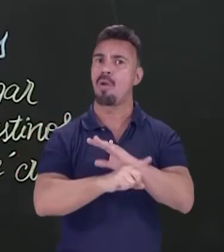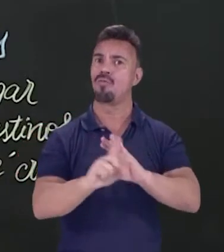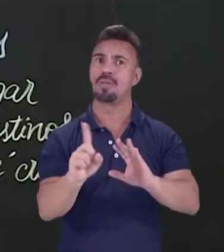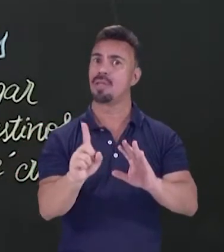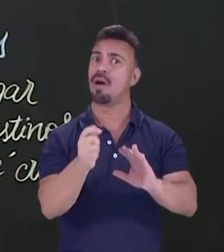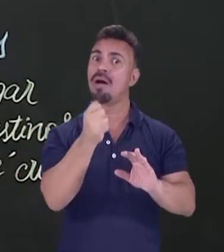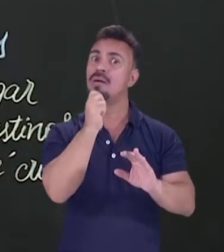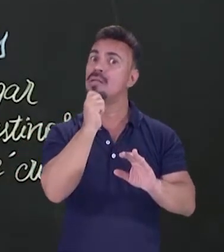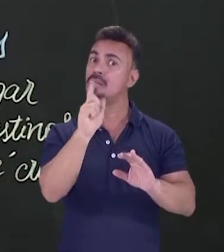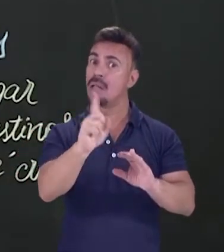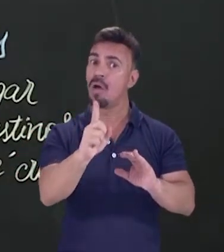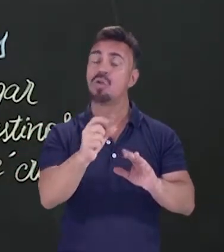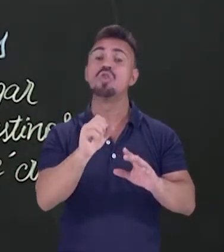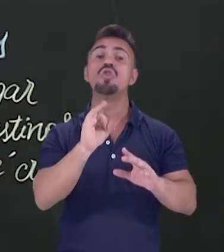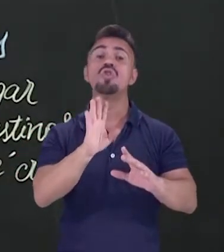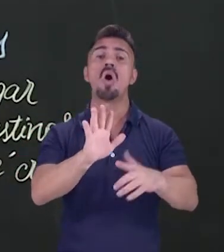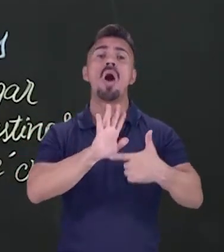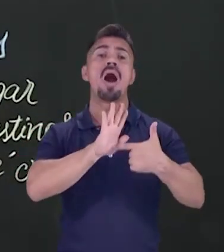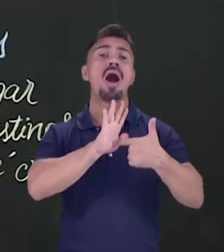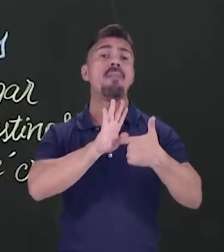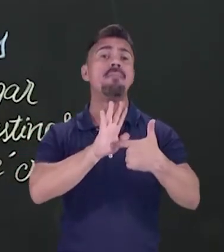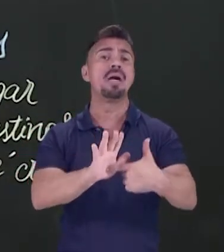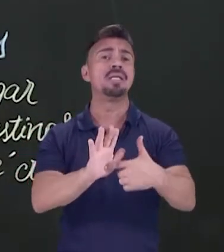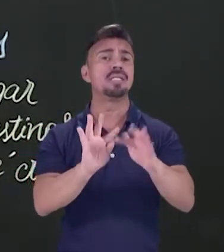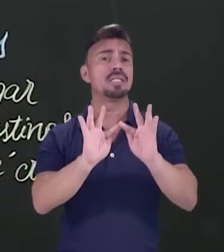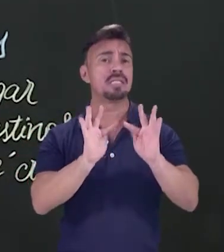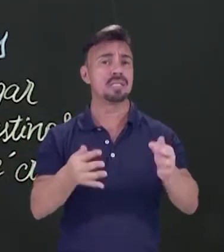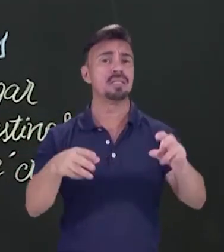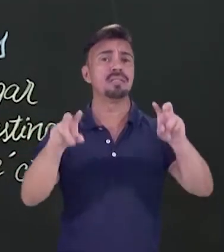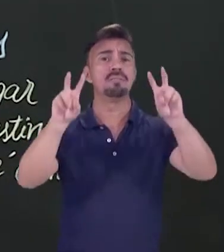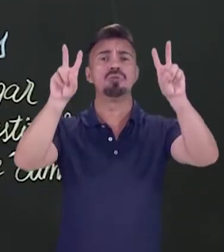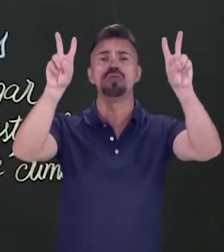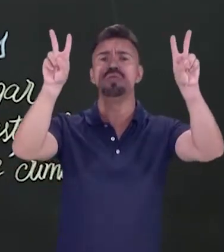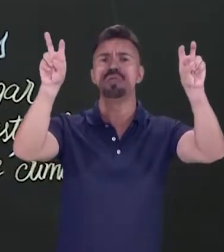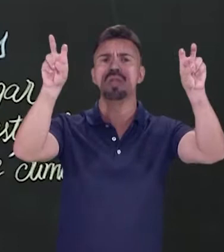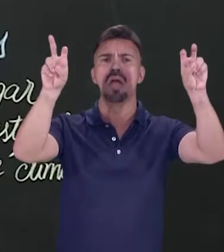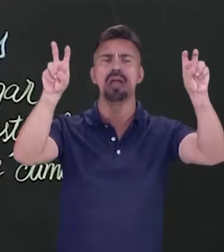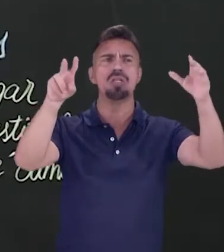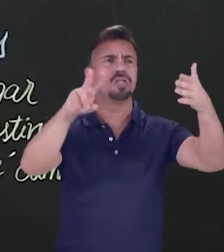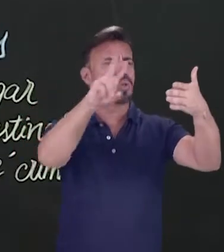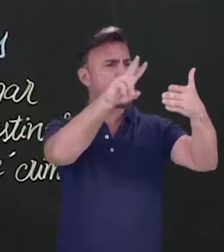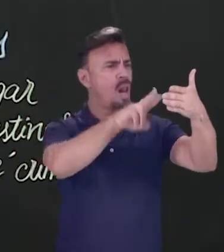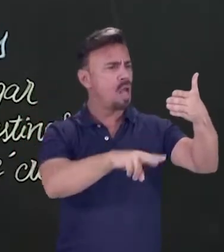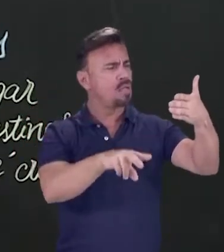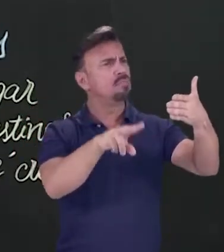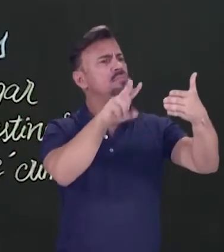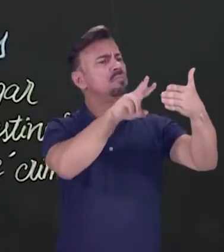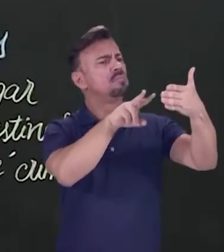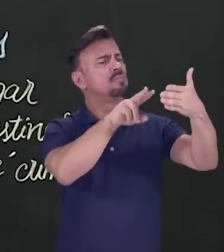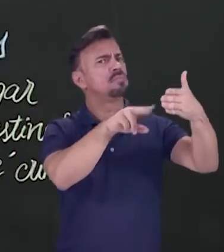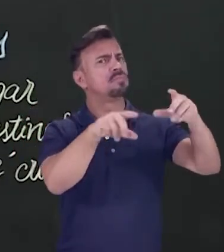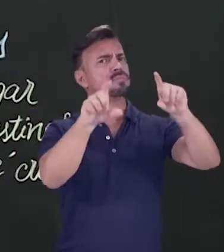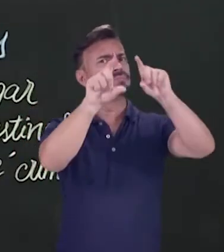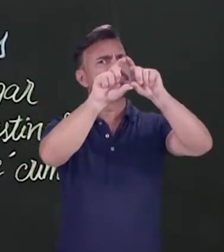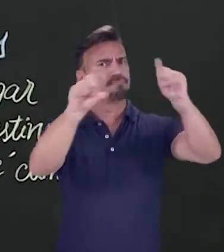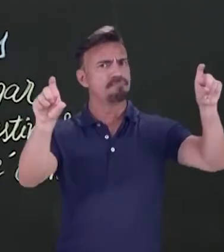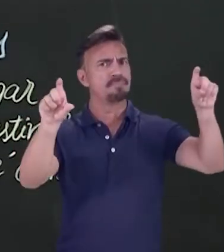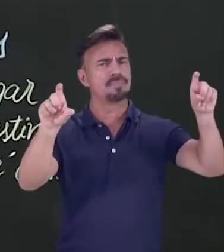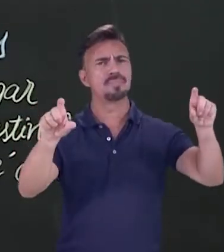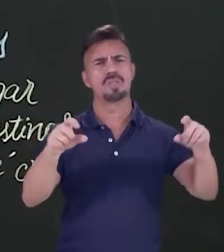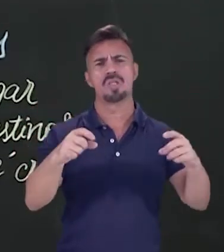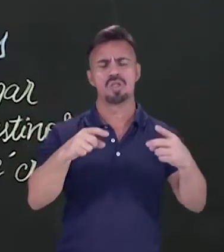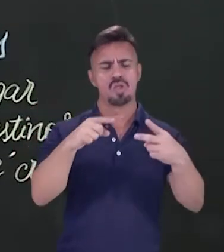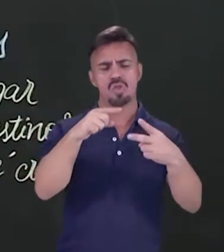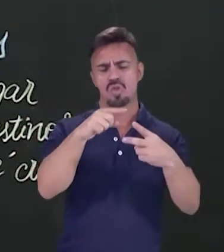aprofunda. Você apenas apresenta condições iniciais para a entrada do leitor no seu texto. Então você diz algo por meio